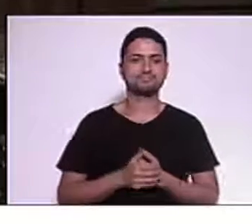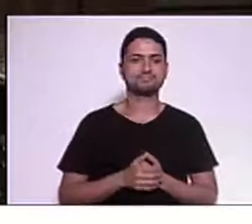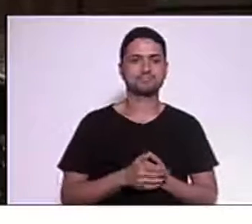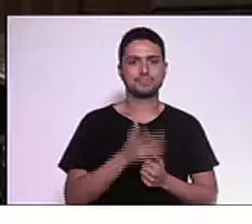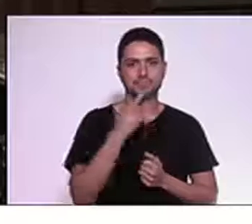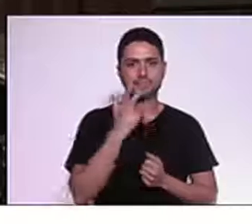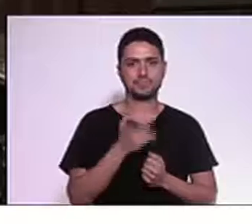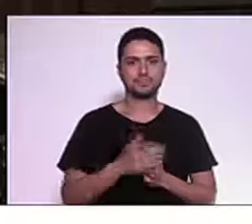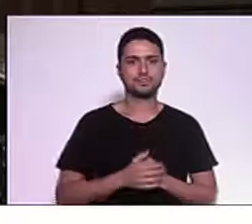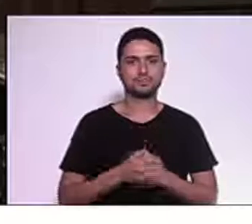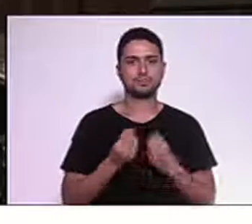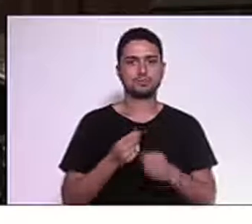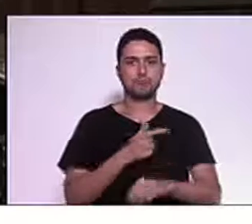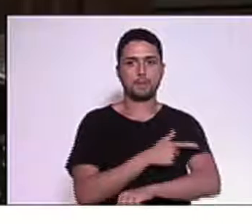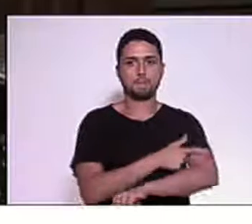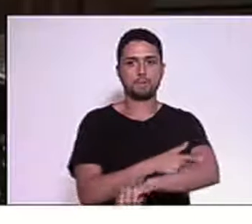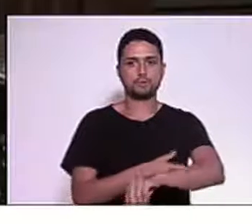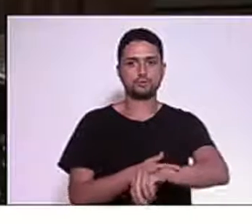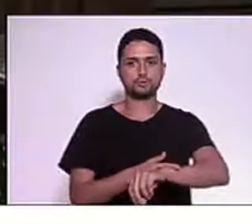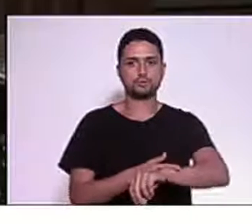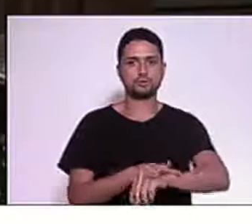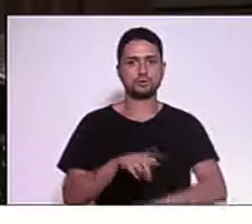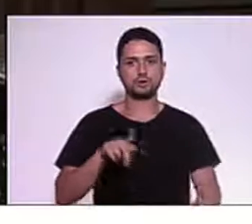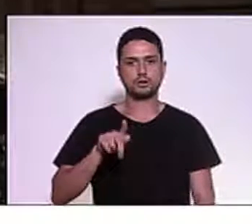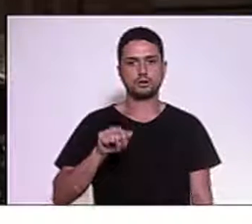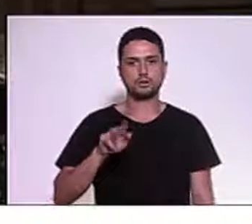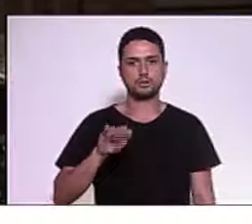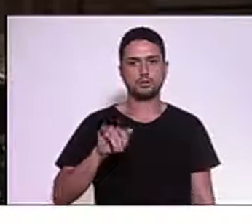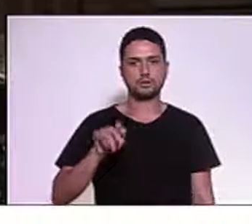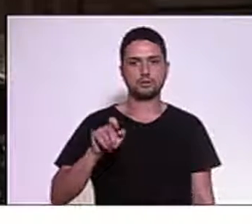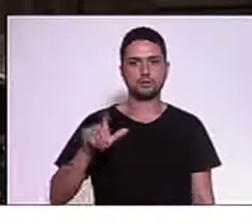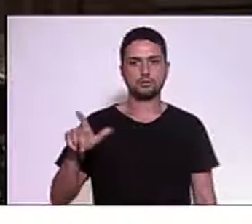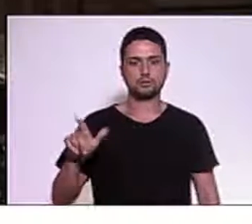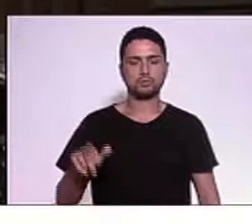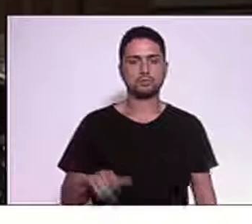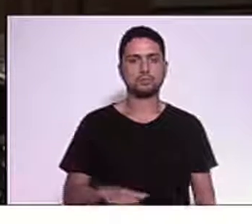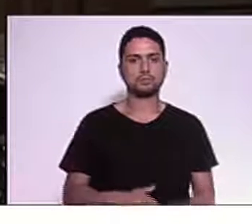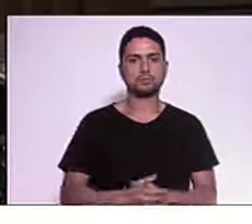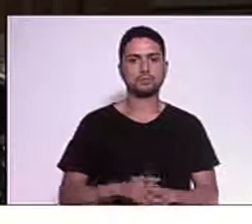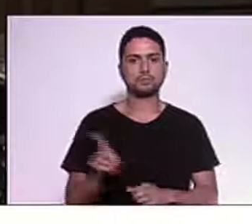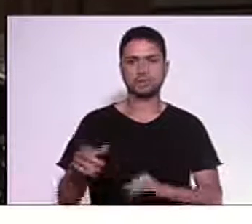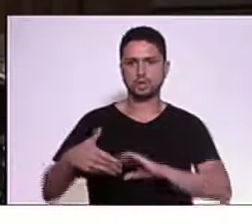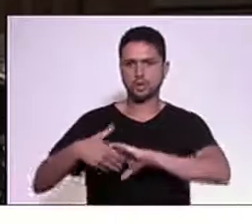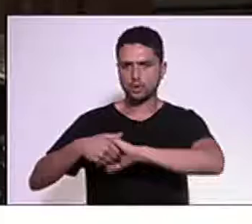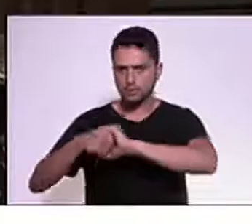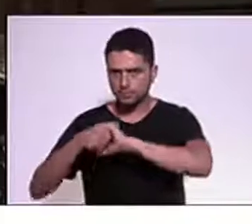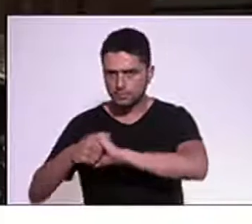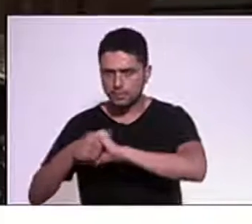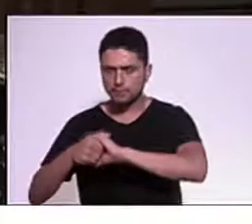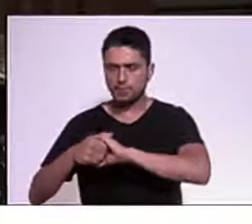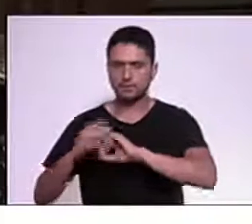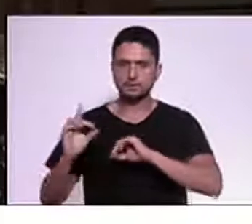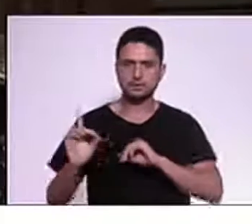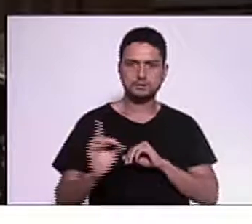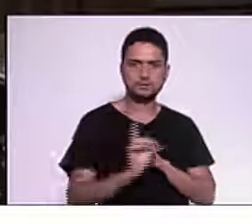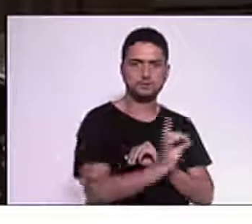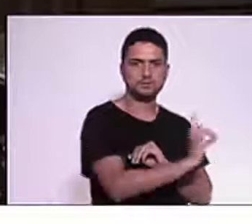a postura do Gabigol. Quando ele cumprimenta e se afasta, ele se